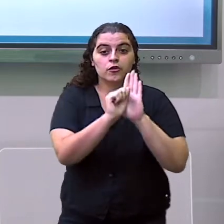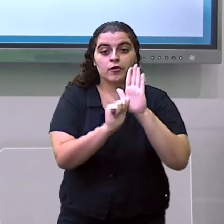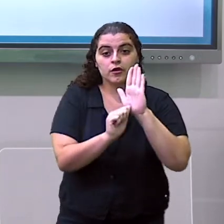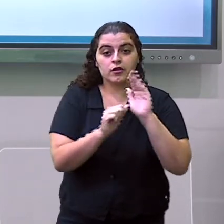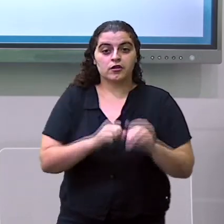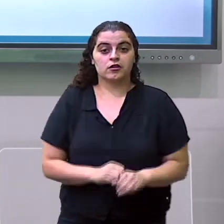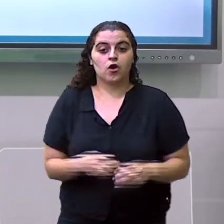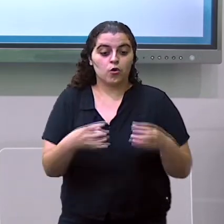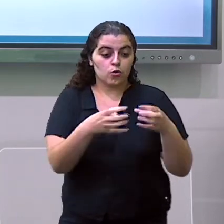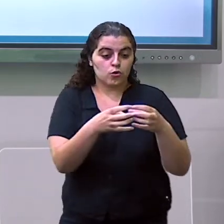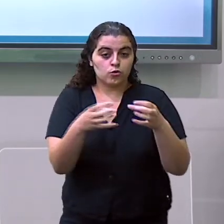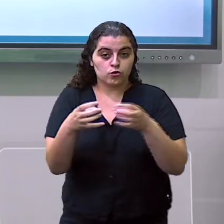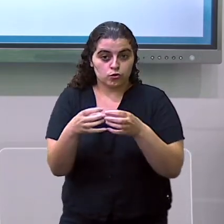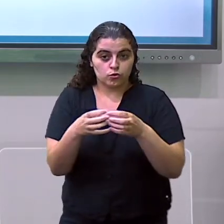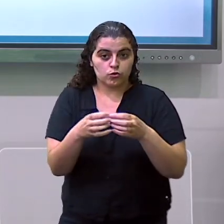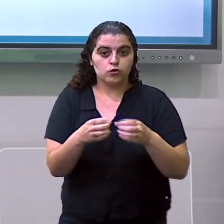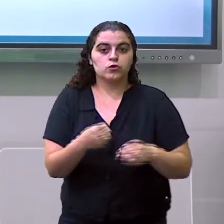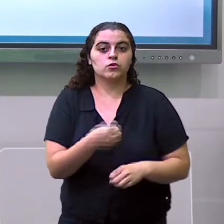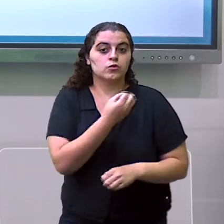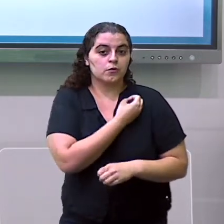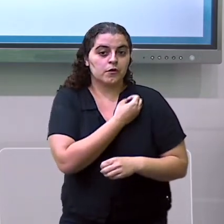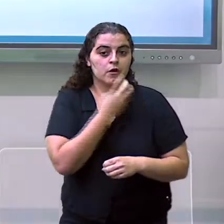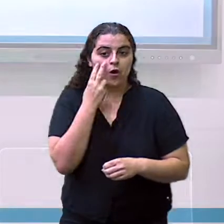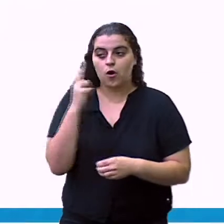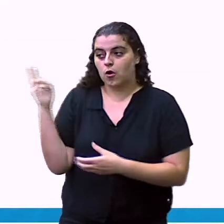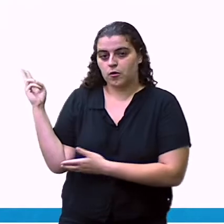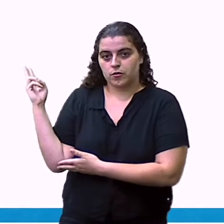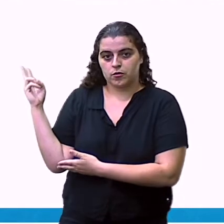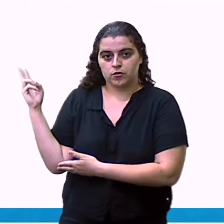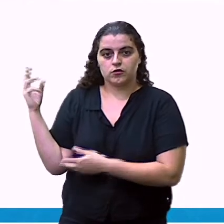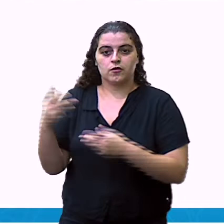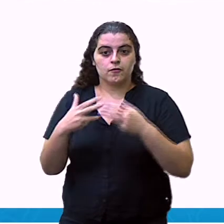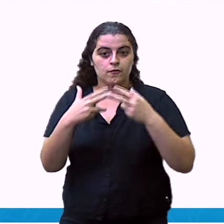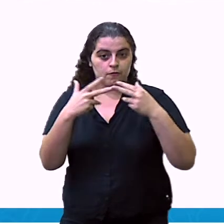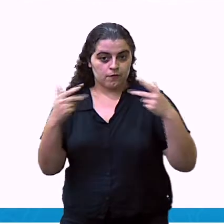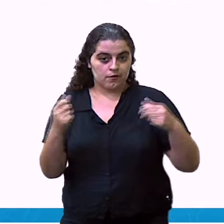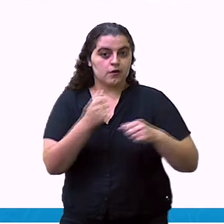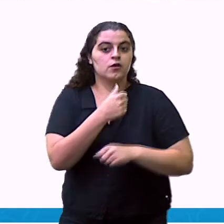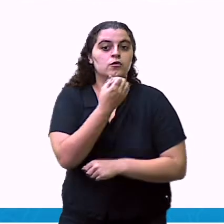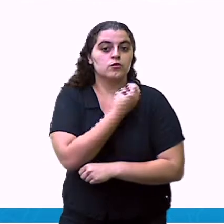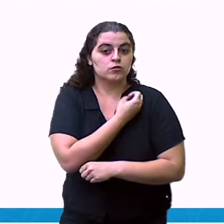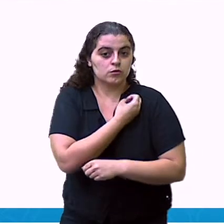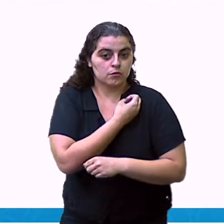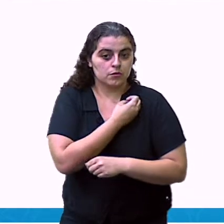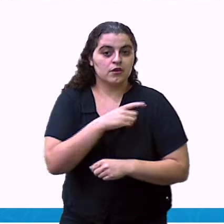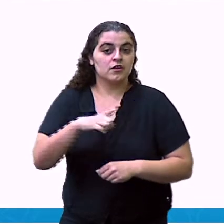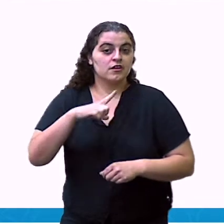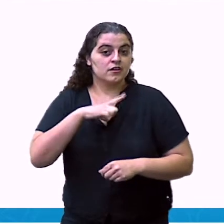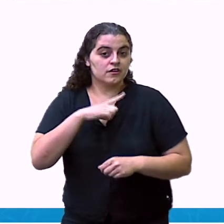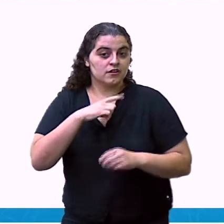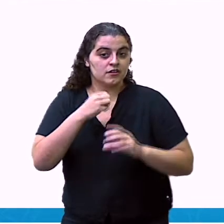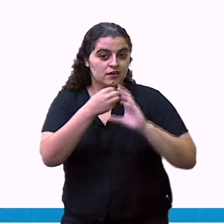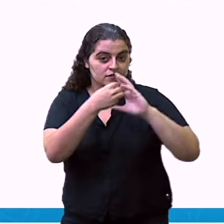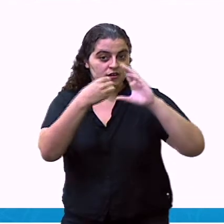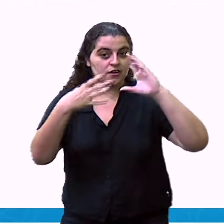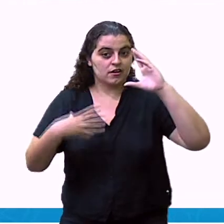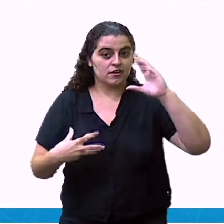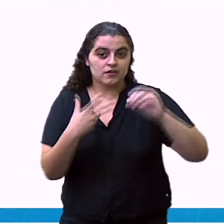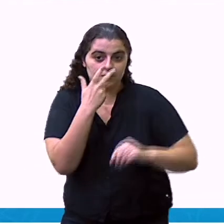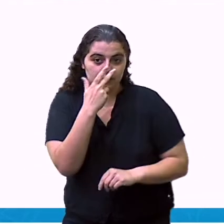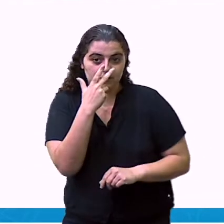pouquinho o que são os conjuntos numéricos? São coleções de números que possuem